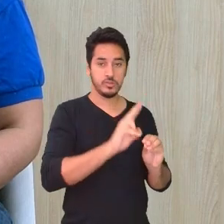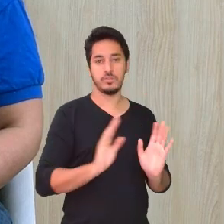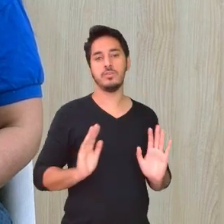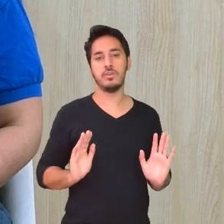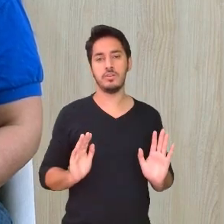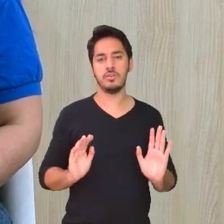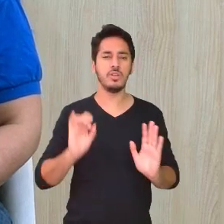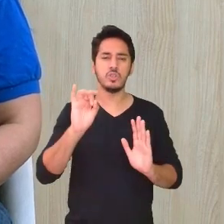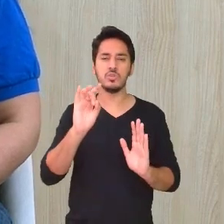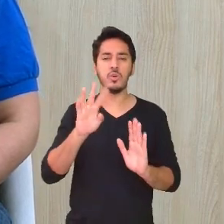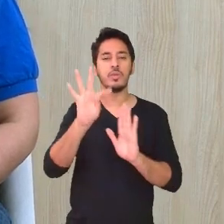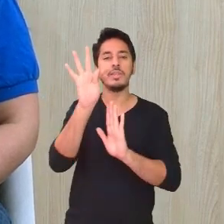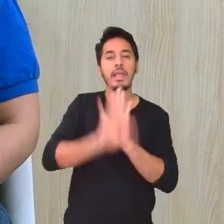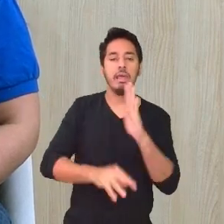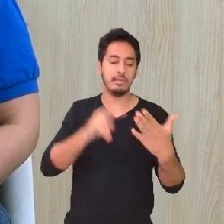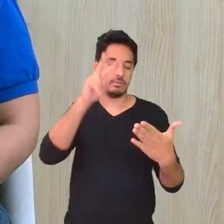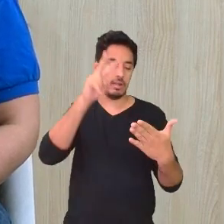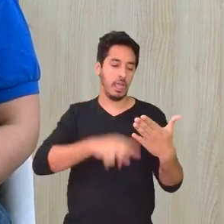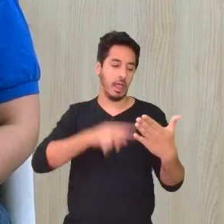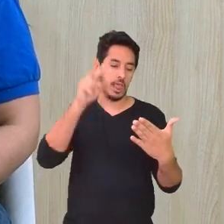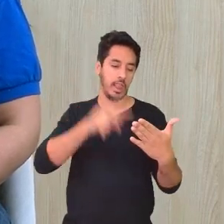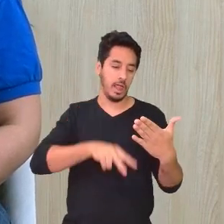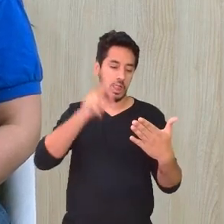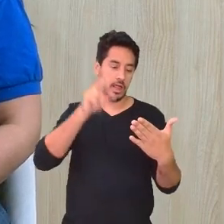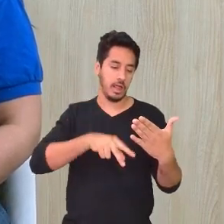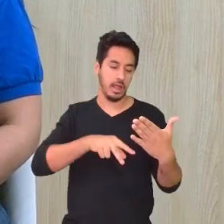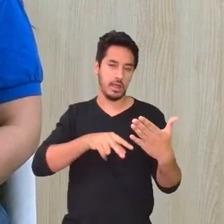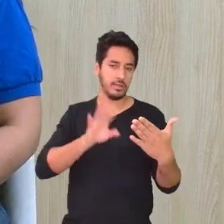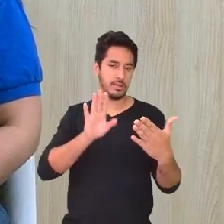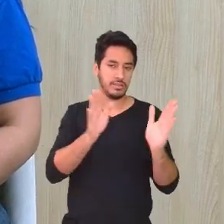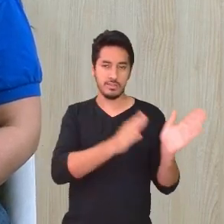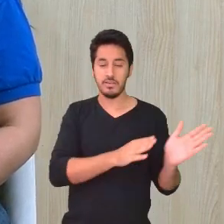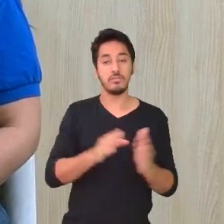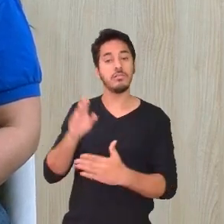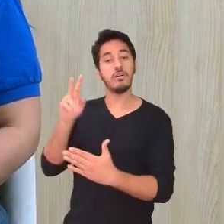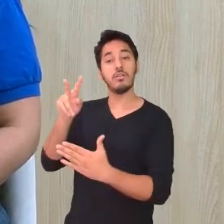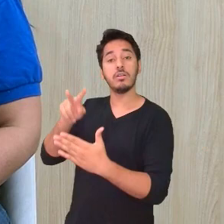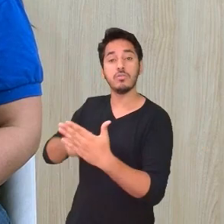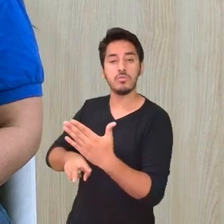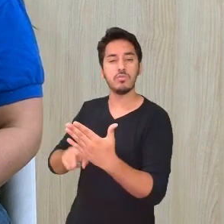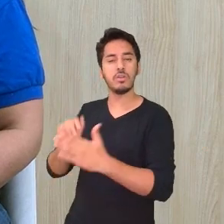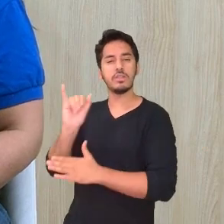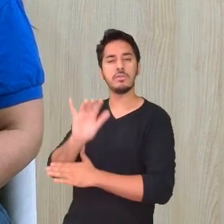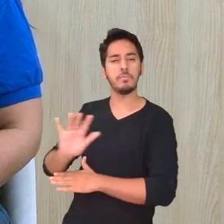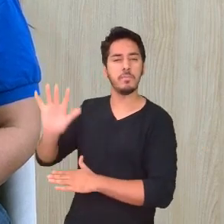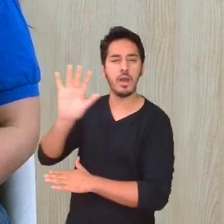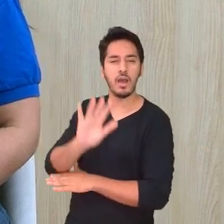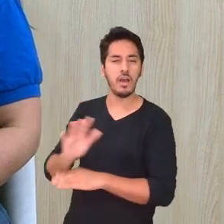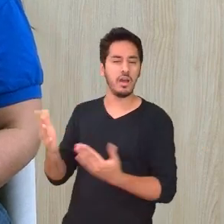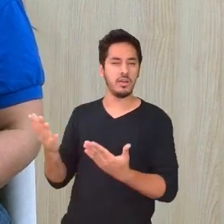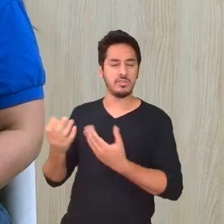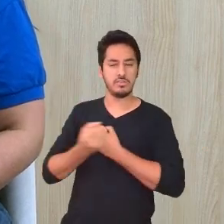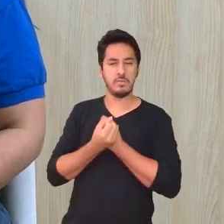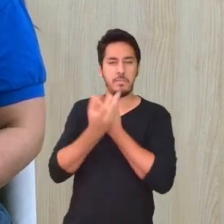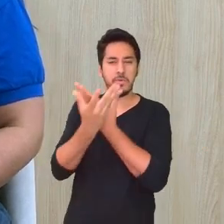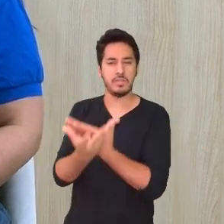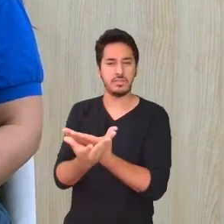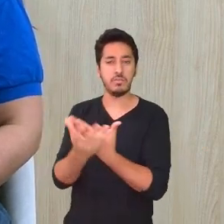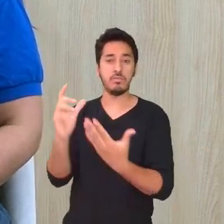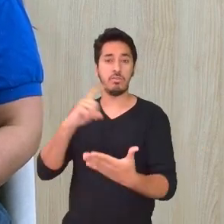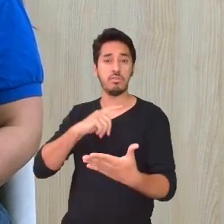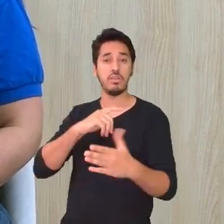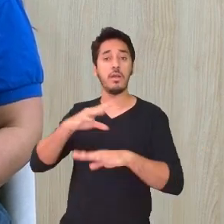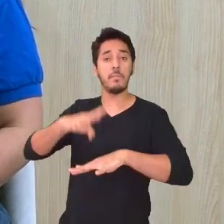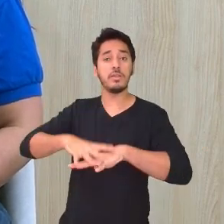daquele texto que está da matemática, mas a questão da leitura dos símbolos da matemática, né? Das expressões que aparecem